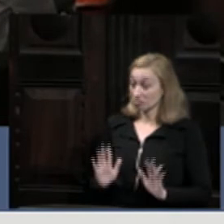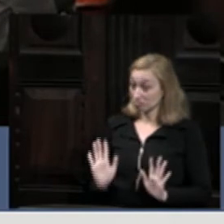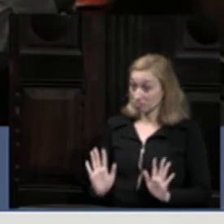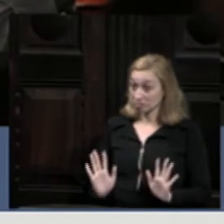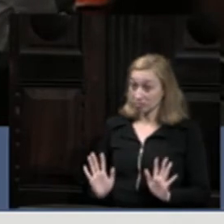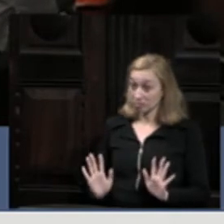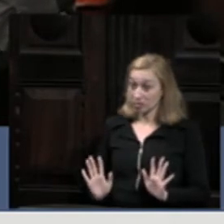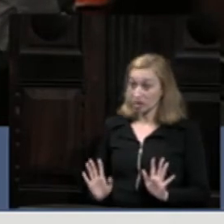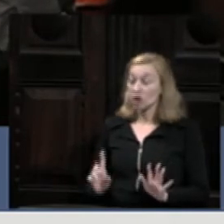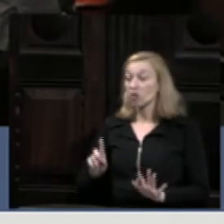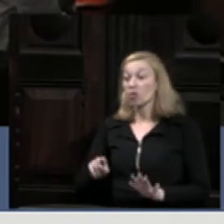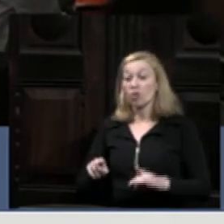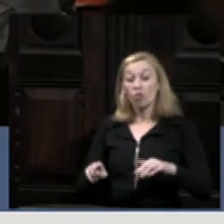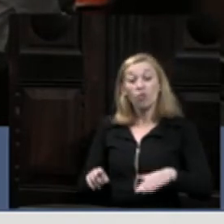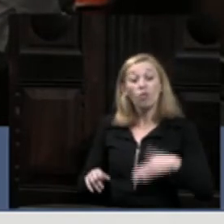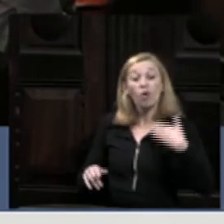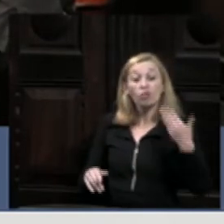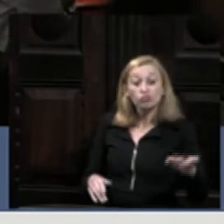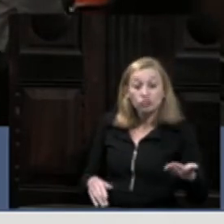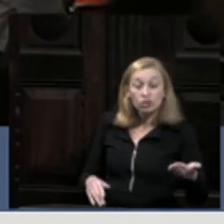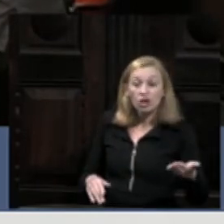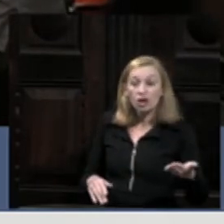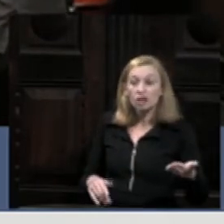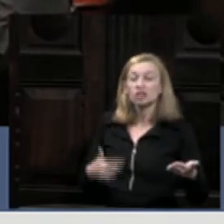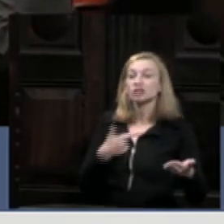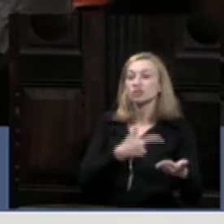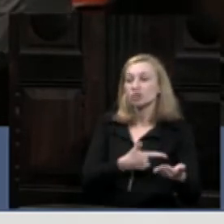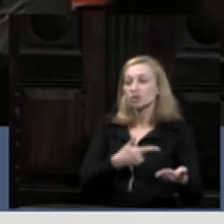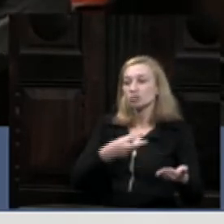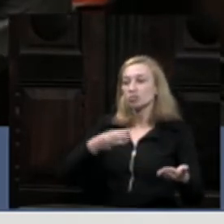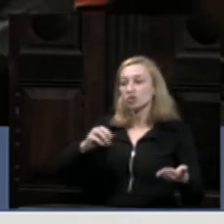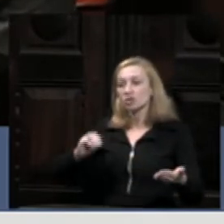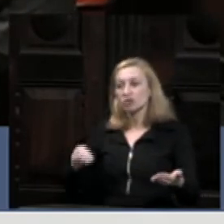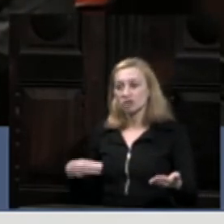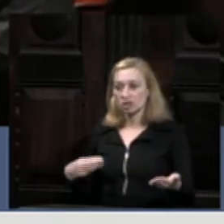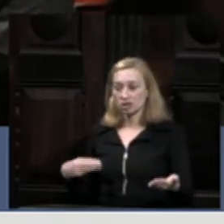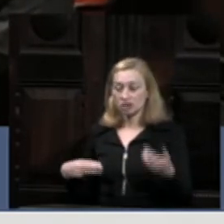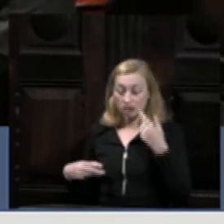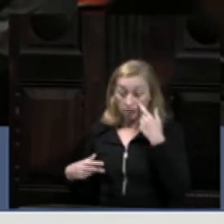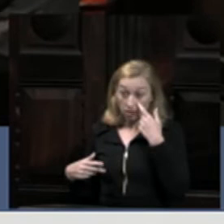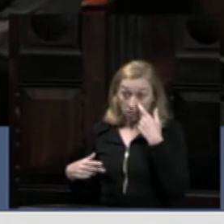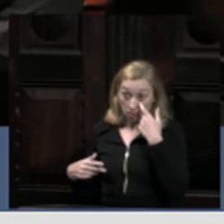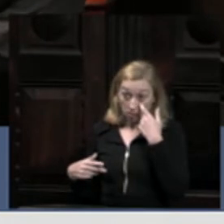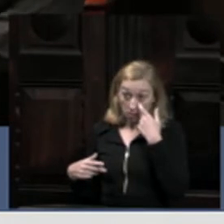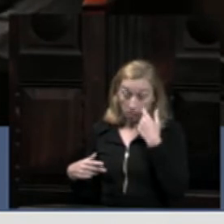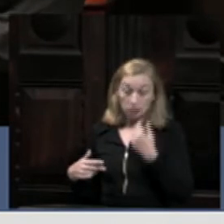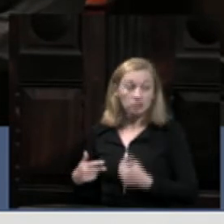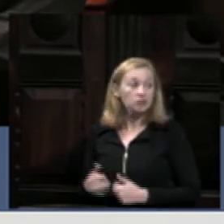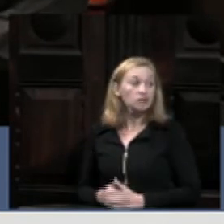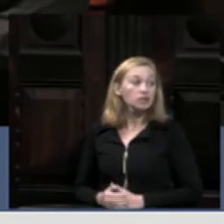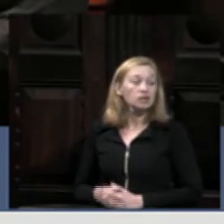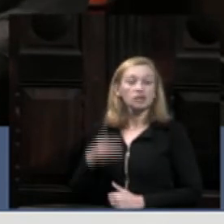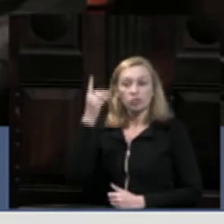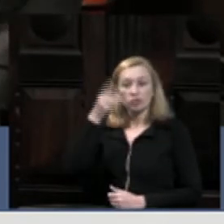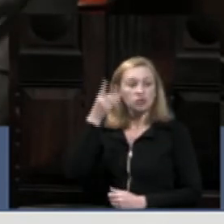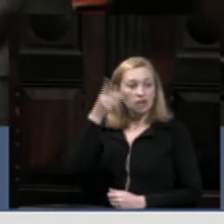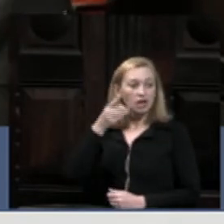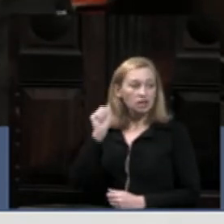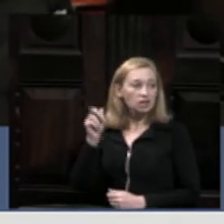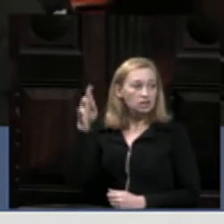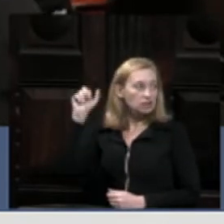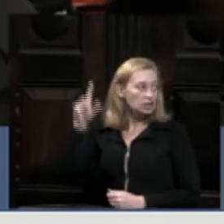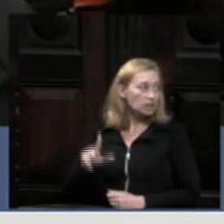De outro lado, em 2013, deputado André Siciliano,